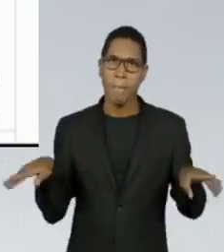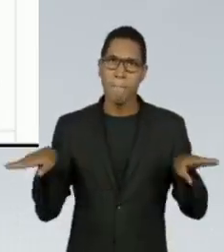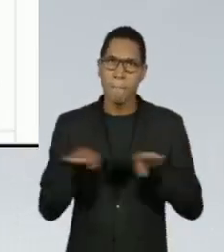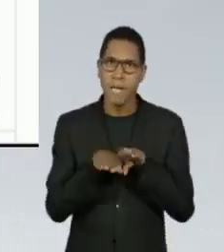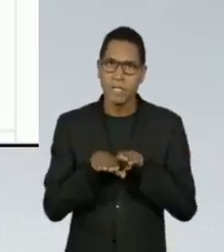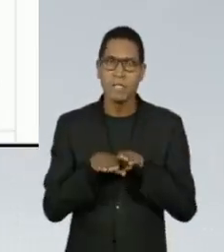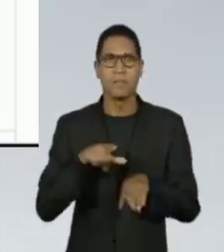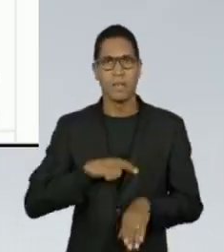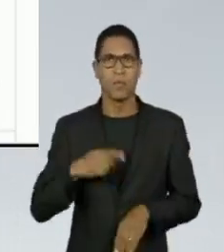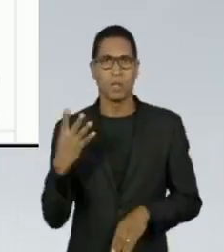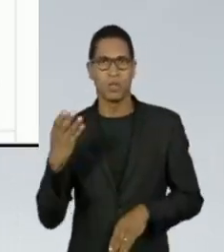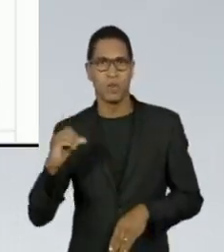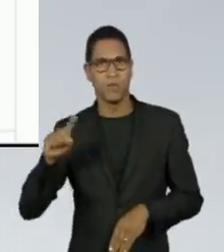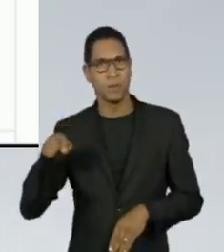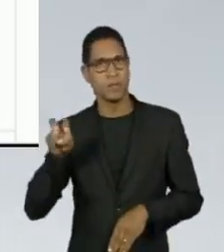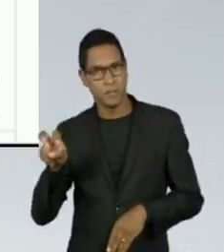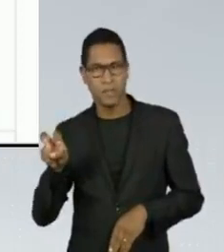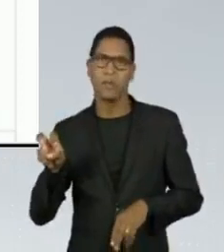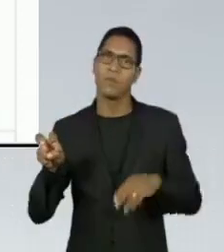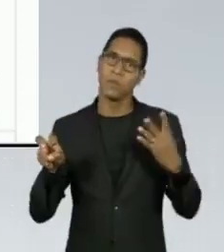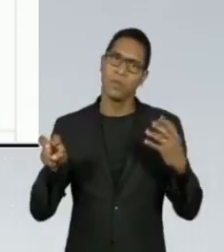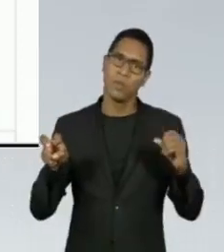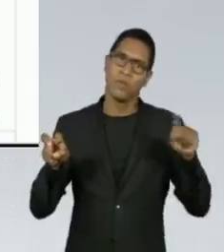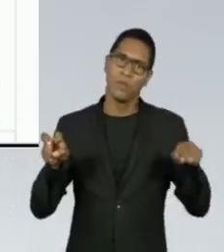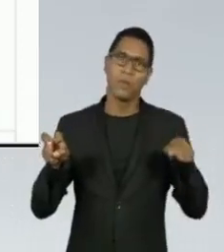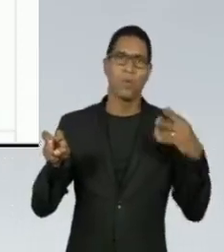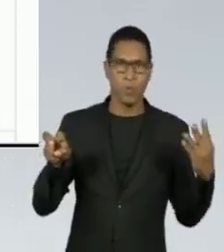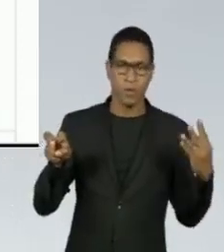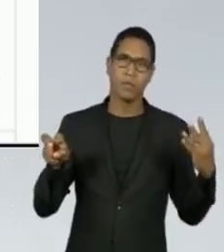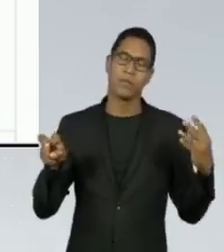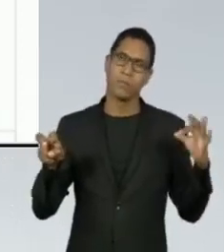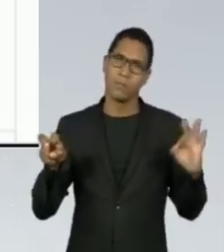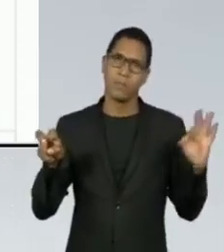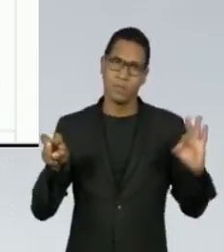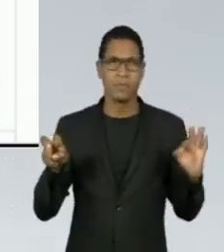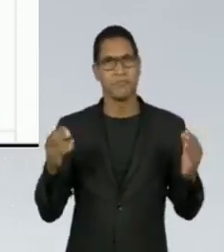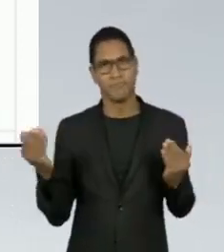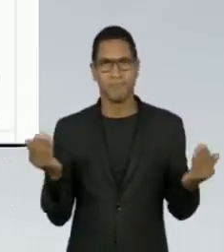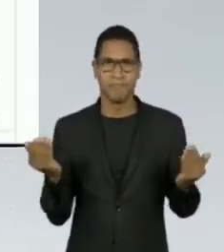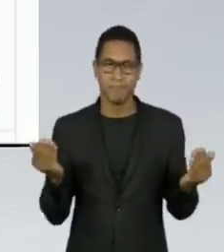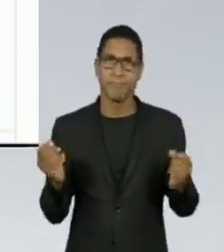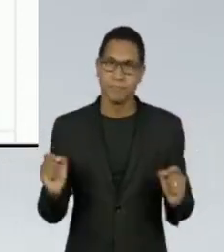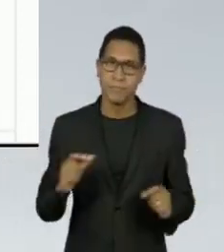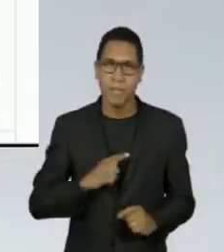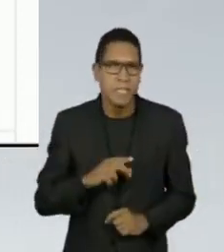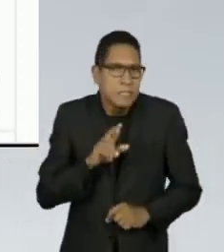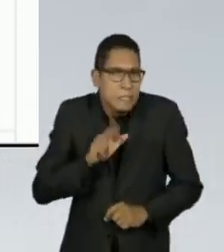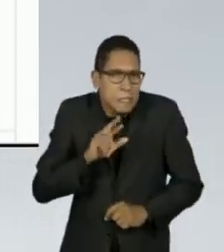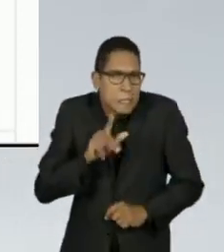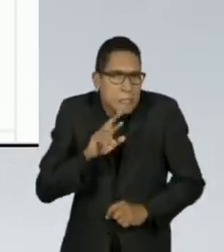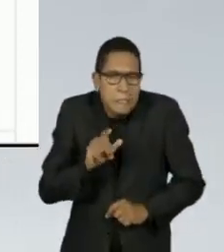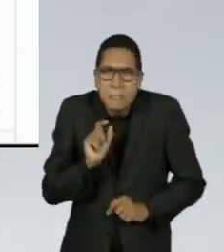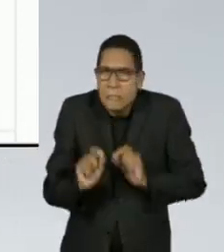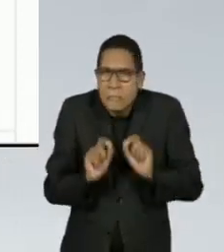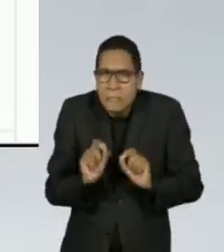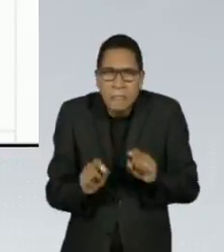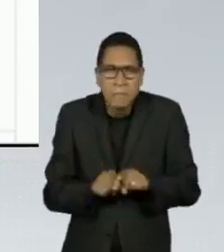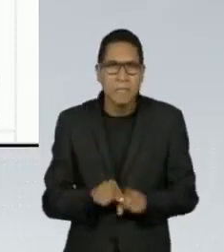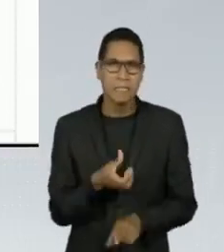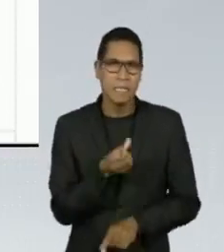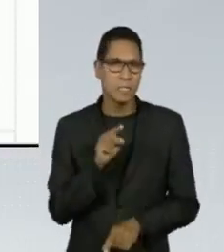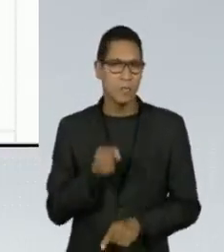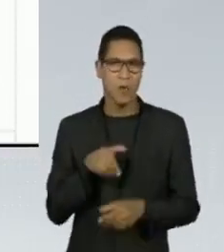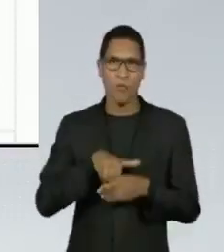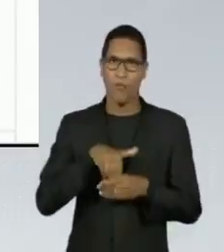ali, 49,5% para Joe Biden, 49,4% para Donald Trump, com uma diferença de pouco mais de 6